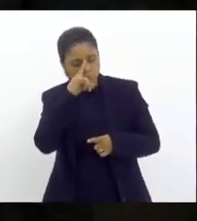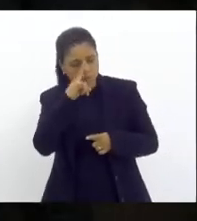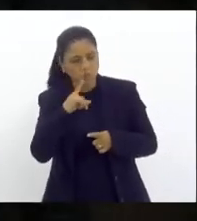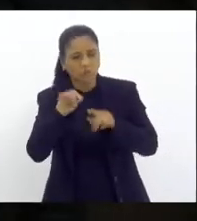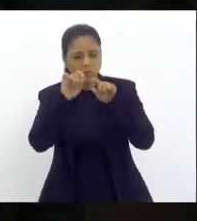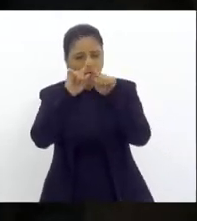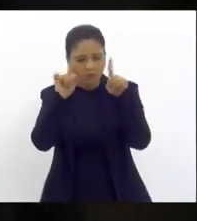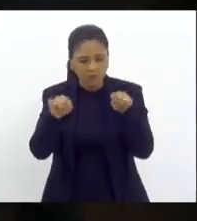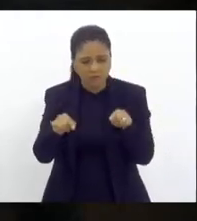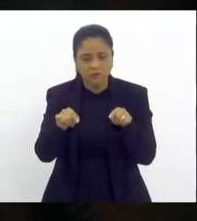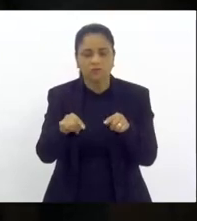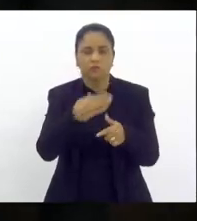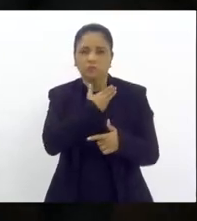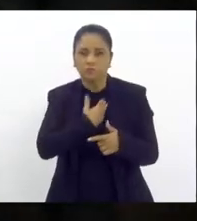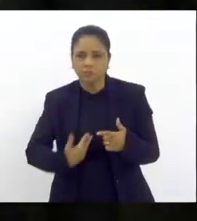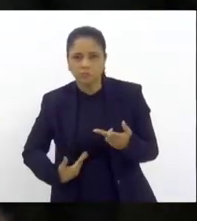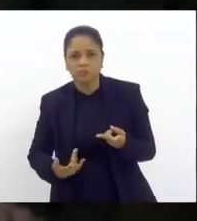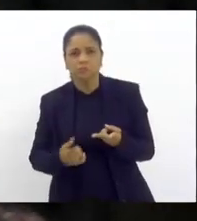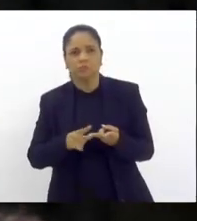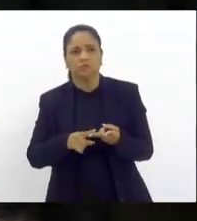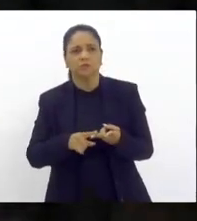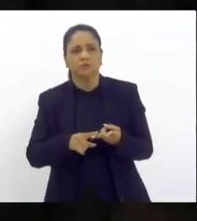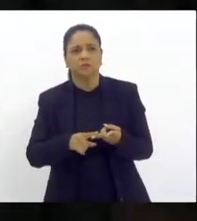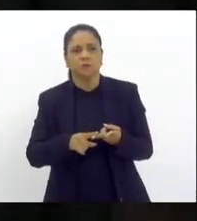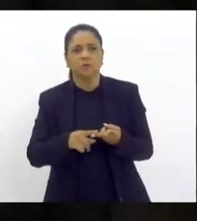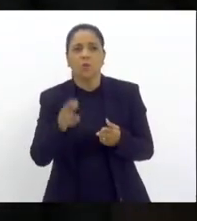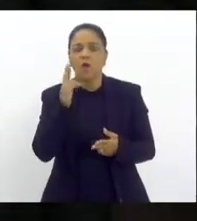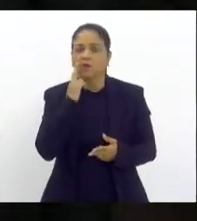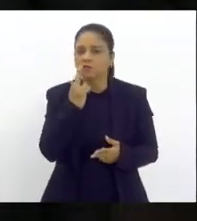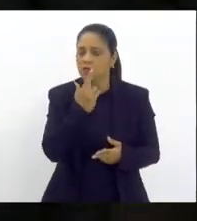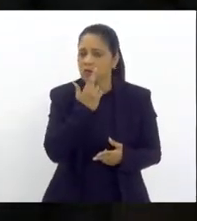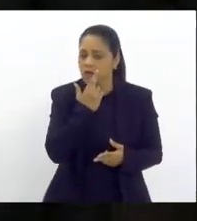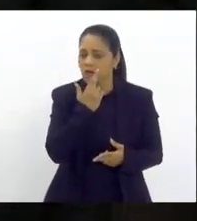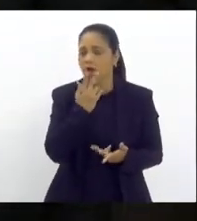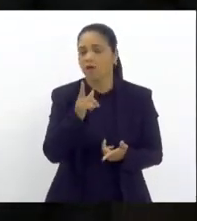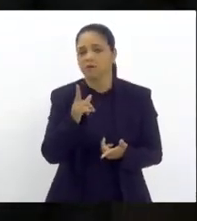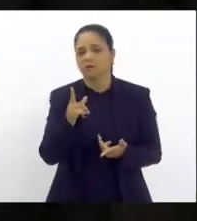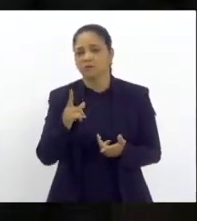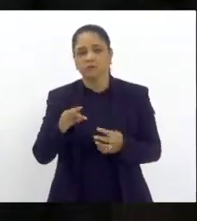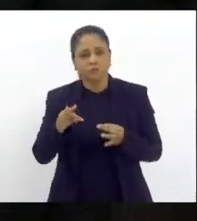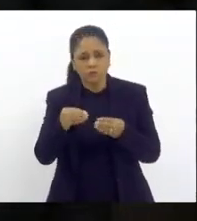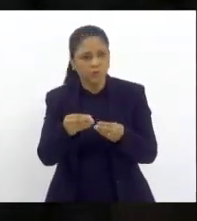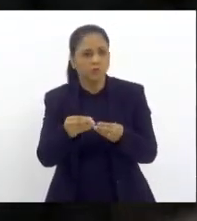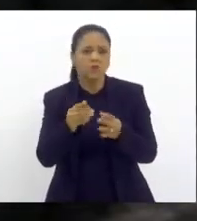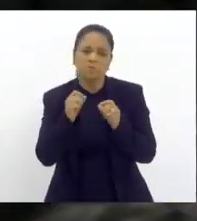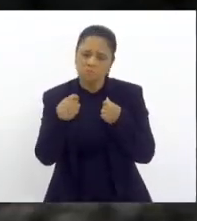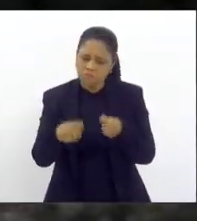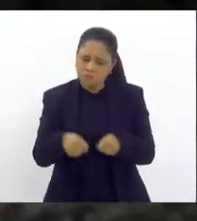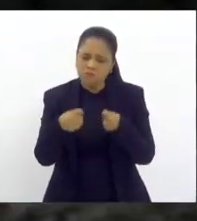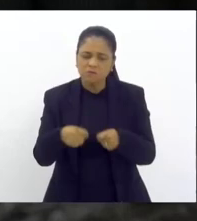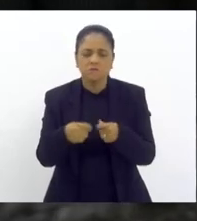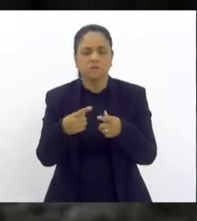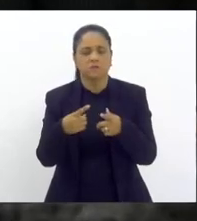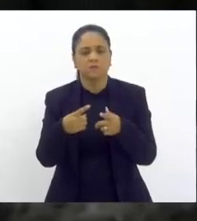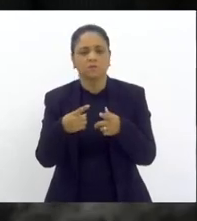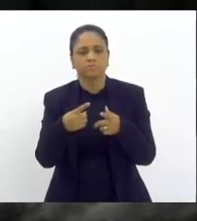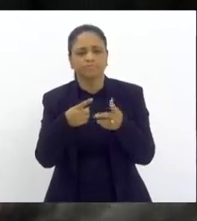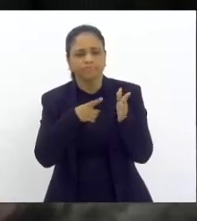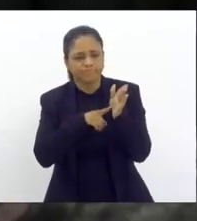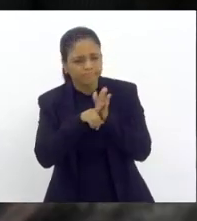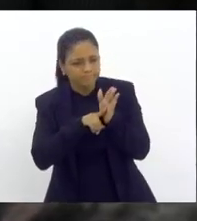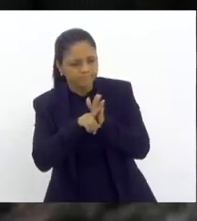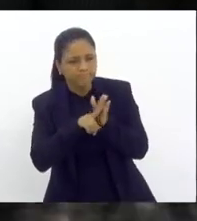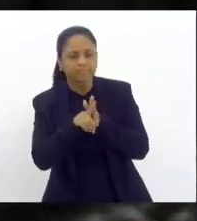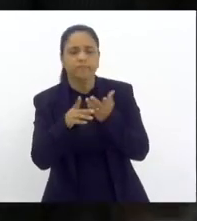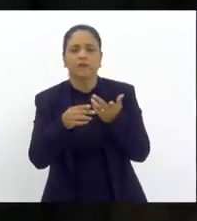risco o público do restaurante. É para realmente ser revisto isso, essa situação. Eu acho que a gente